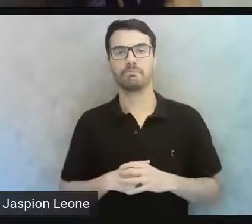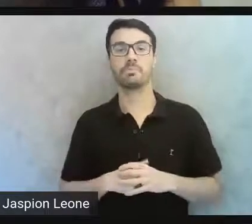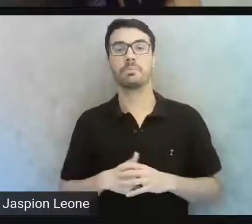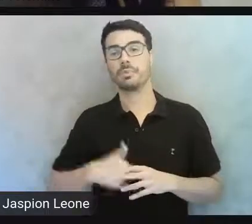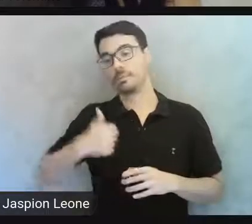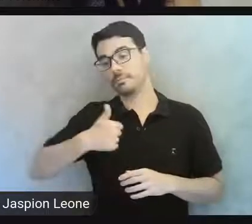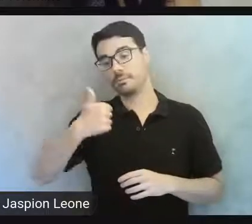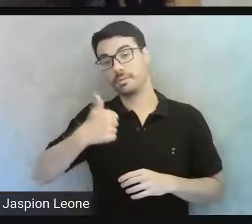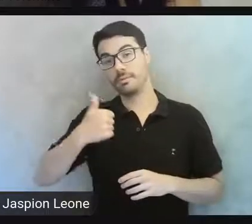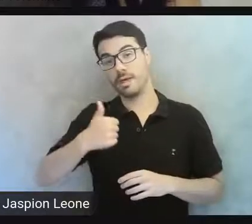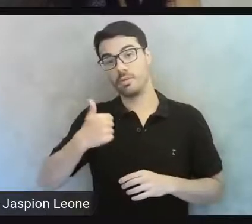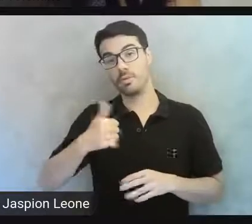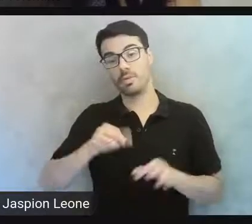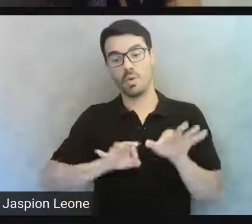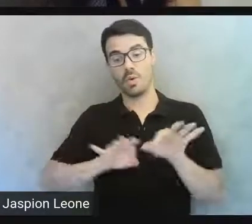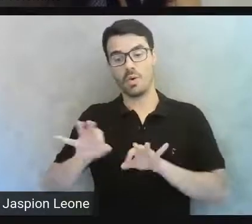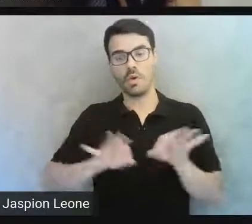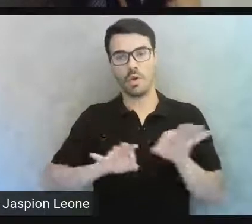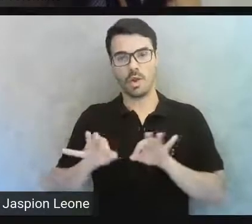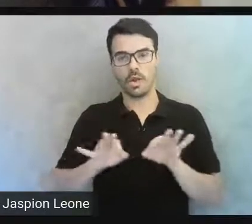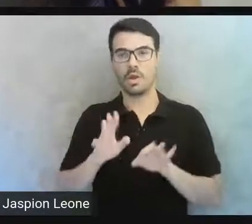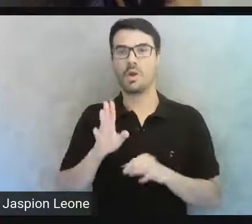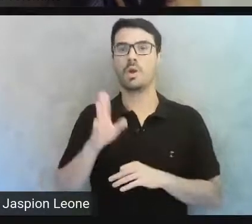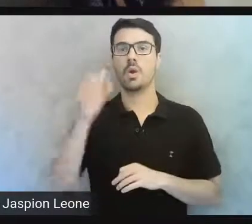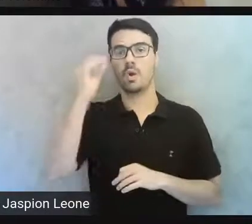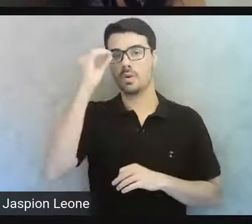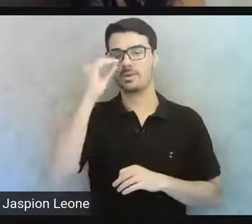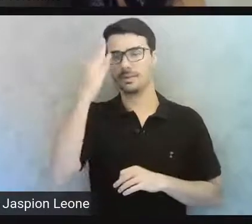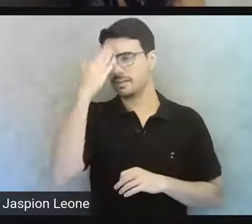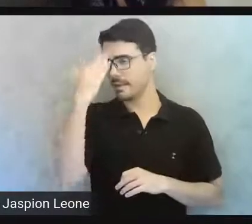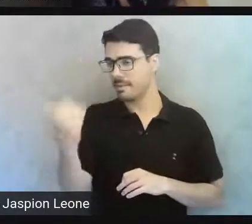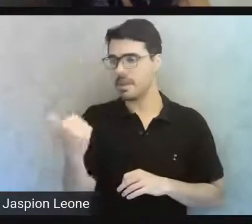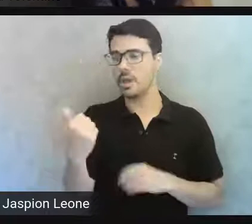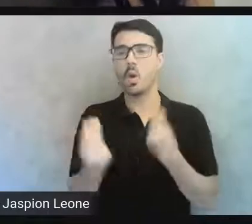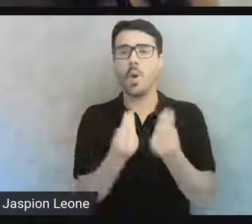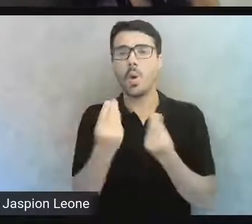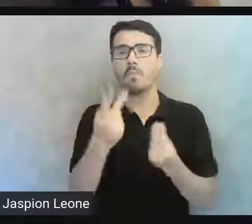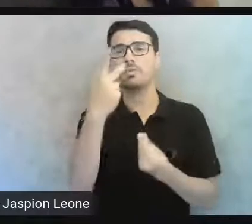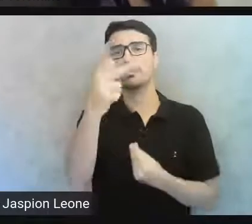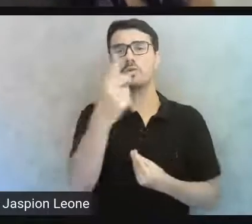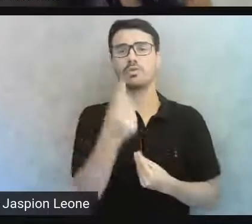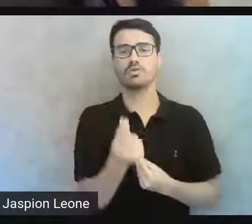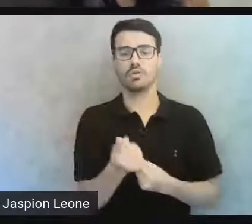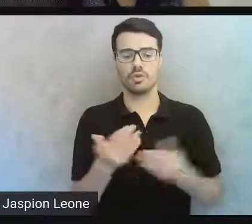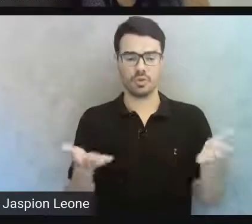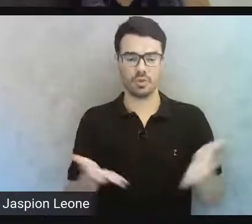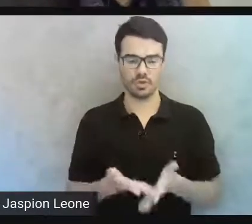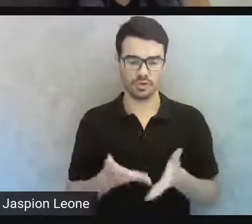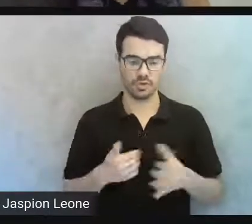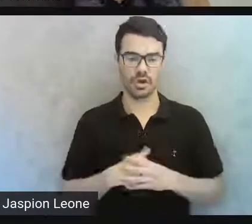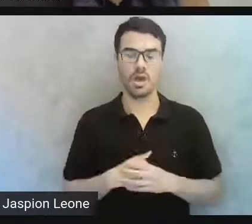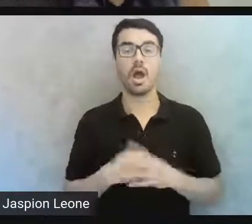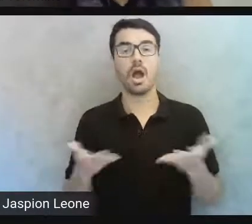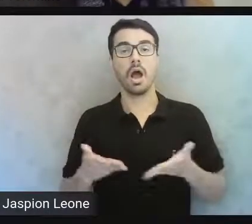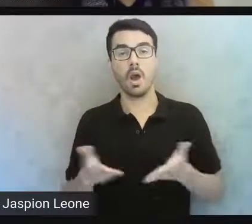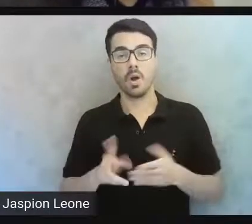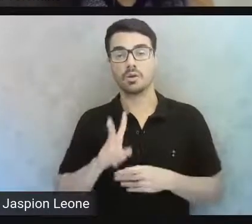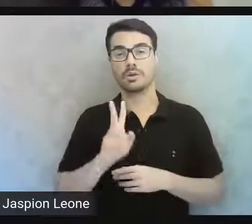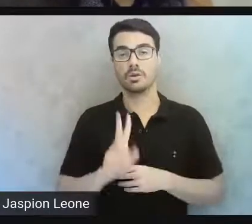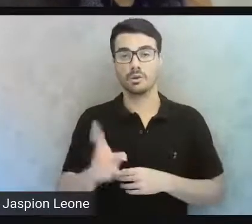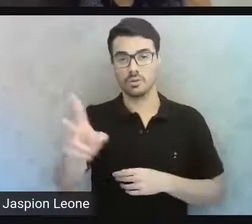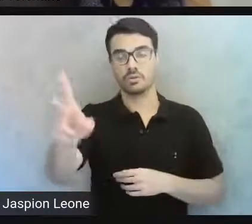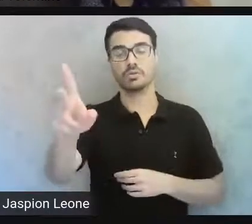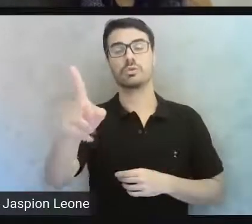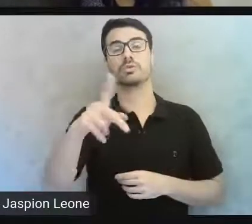passo nessa organização, que é de conhecer, de fato, né, a sua situação financeira. Agora, seguindo um pouquinho mais adiante, né, a gente